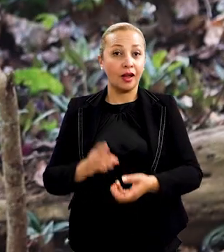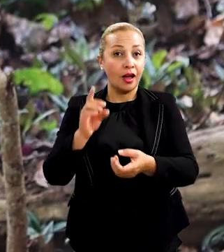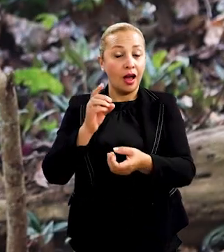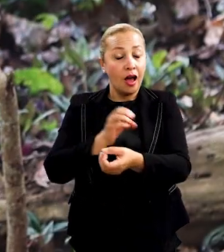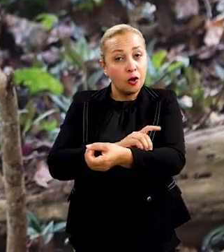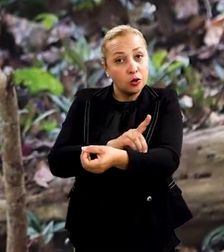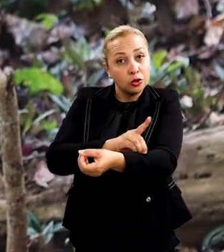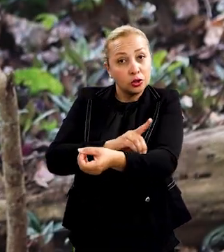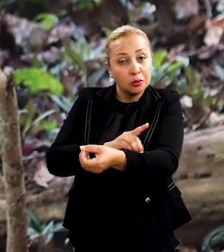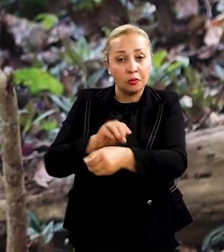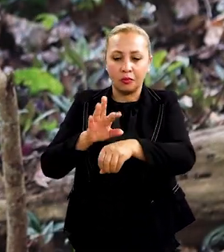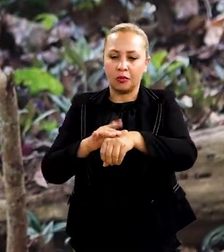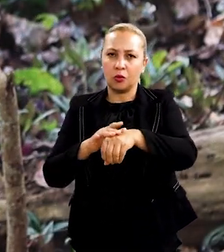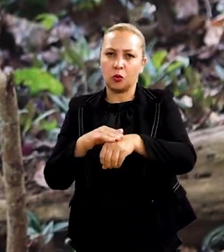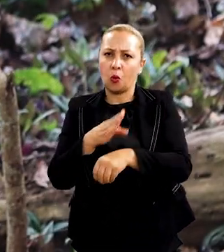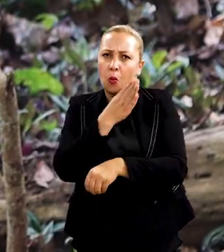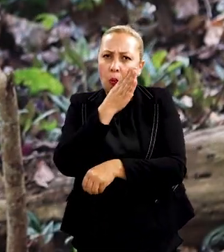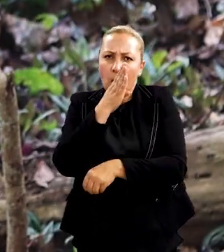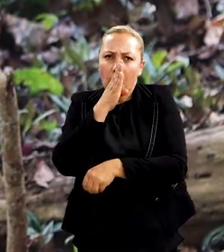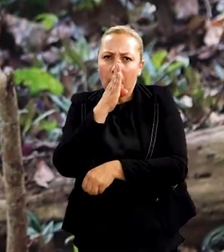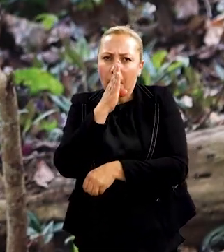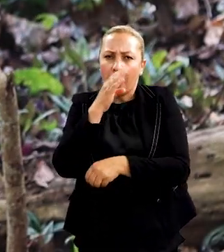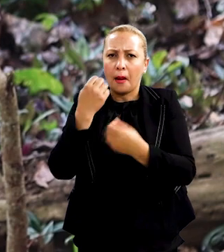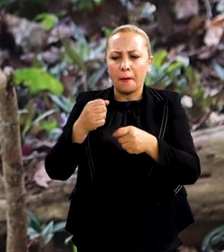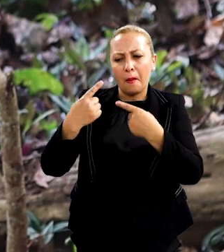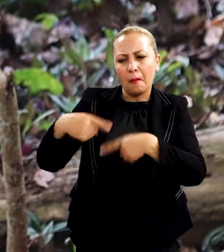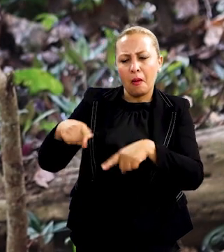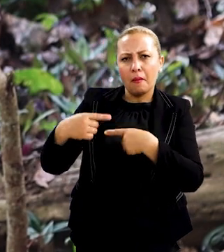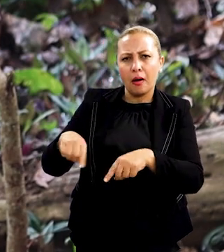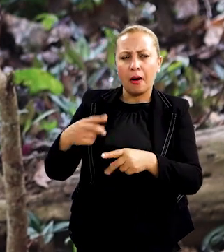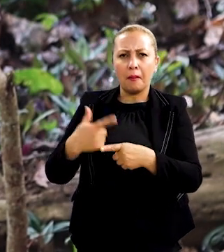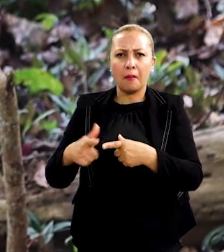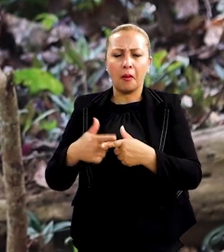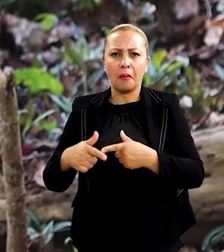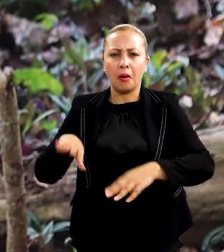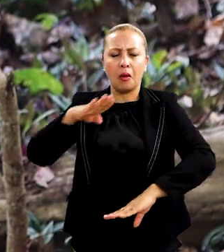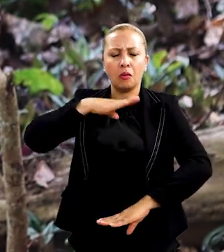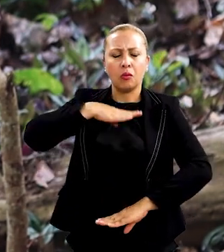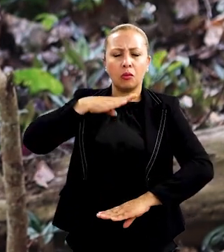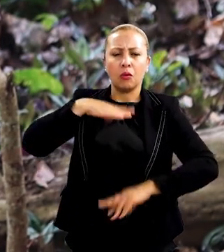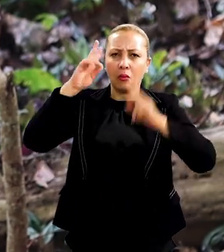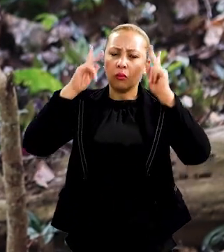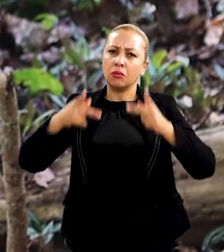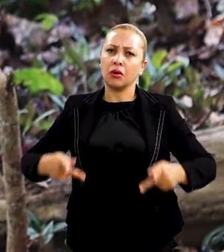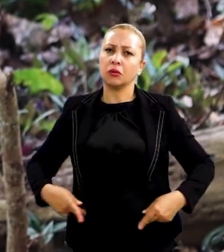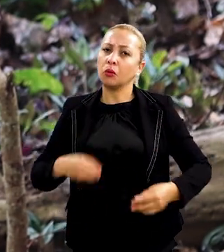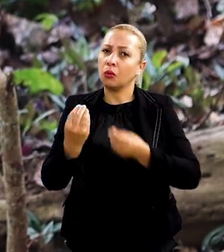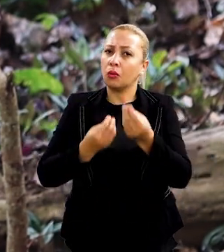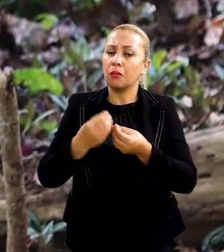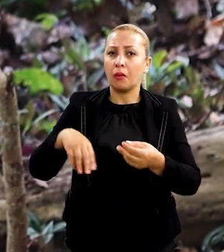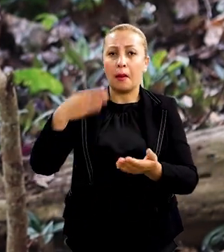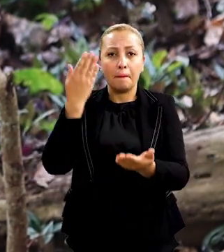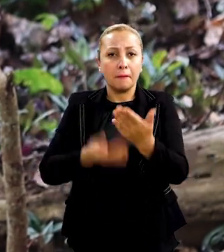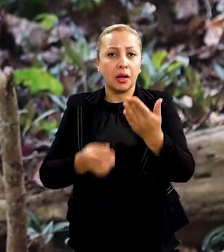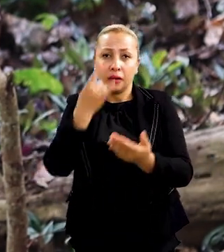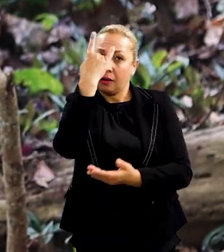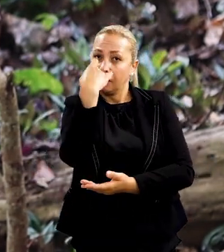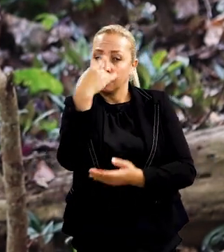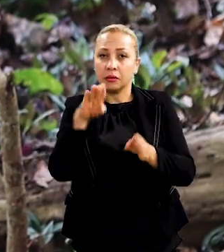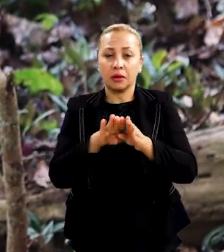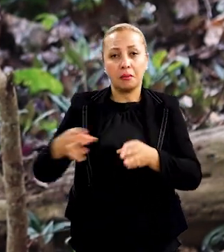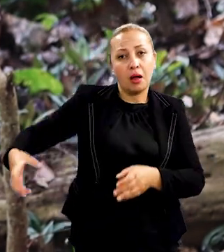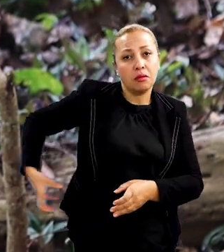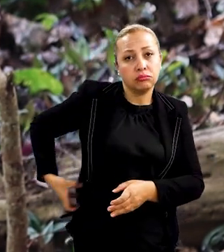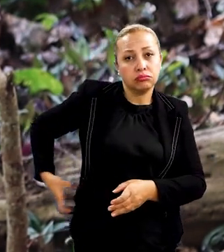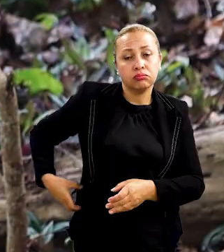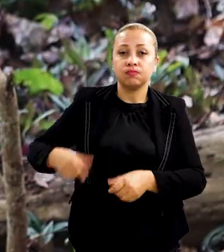O diabetes é uma doença silenciosa que pode atacar os nervos e causar danos ao nosso organismo, como a perda de visão, além de danificar